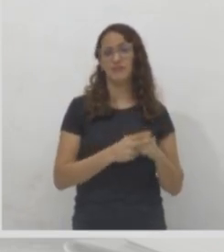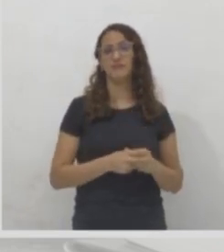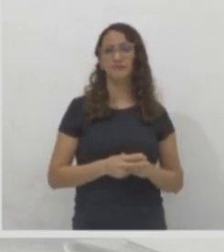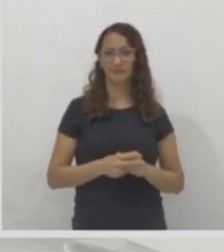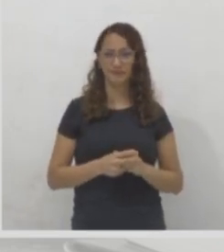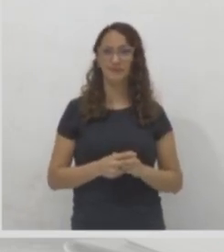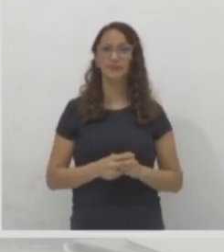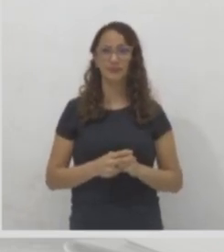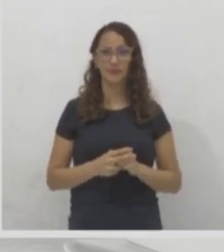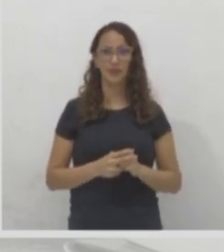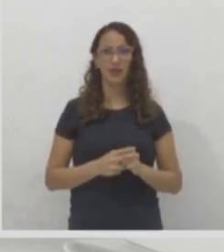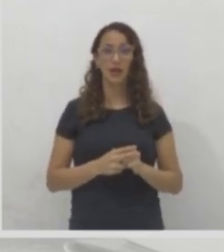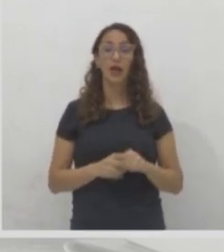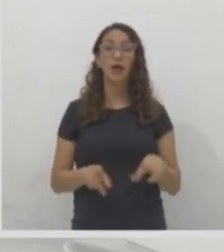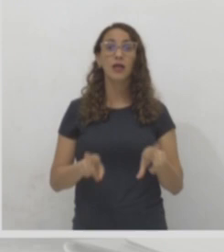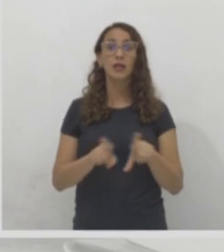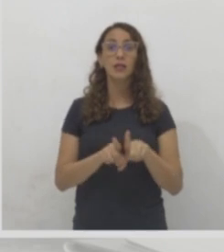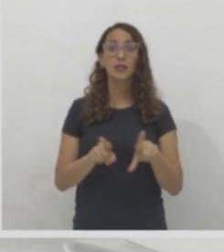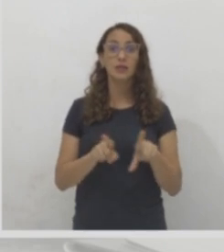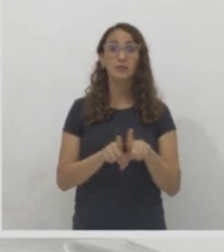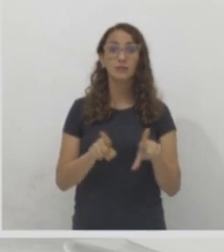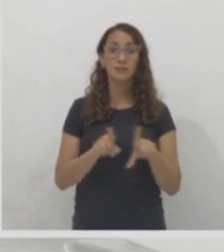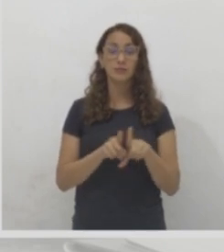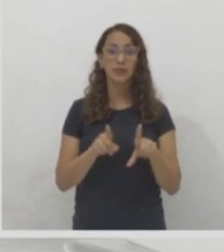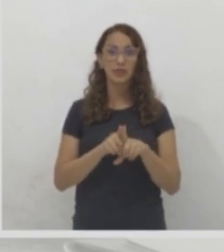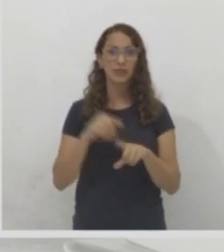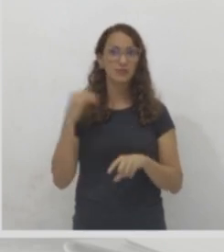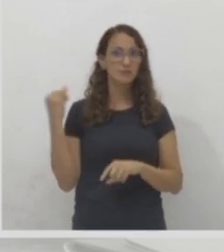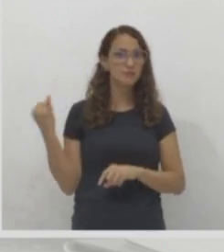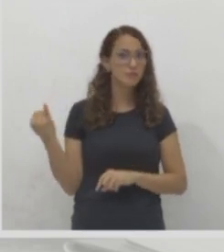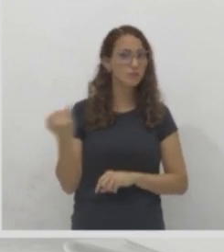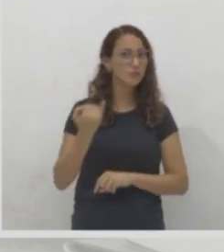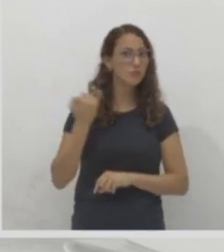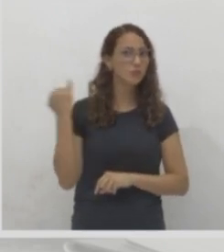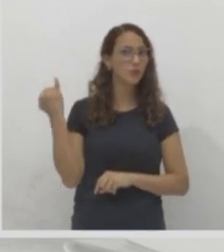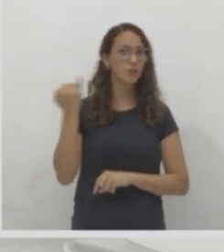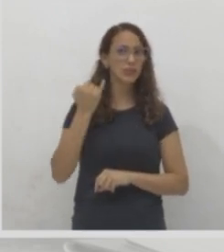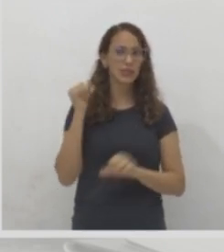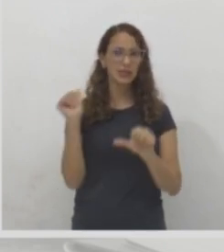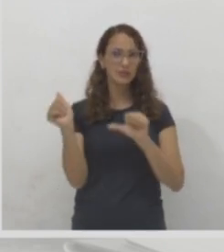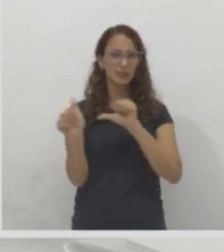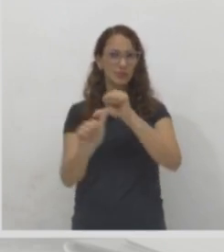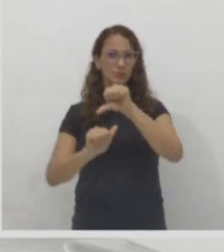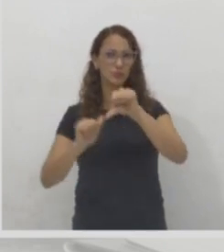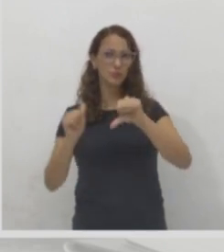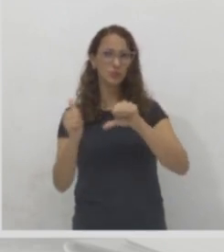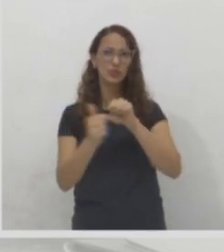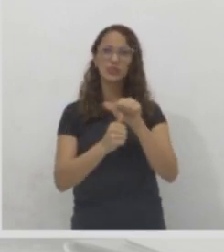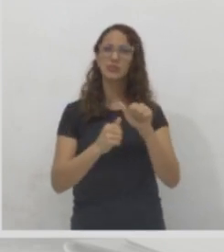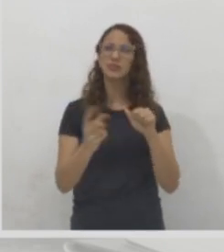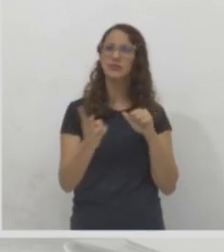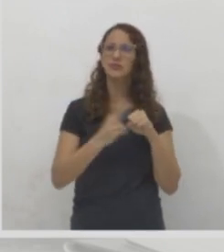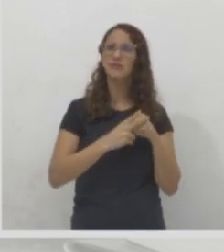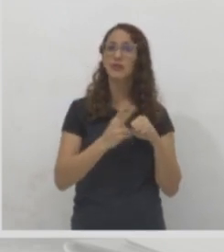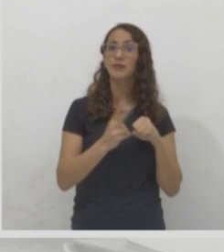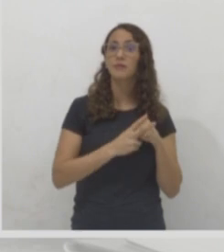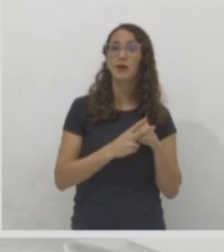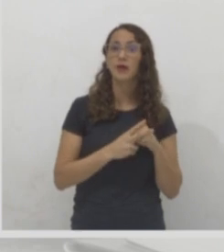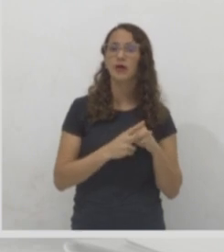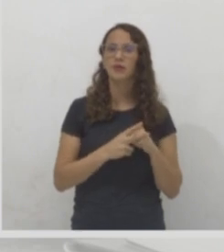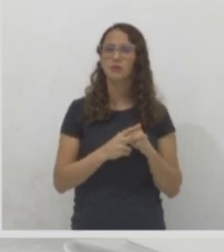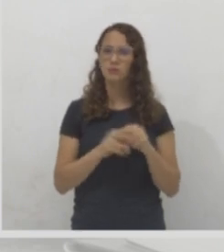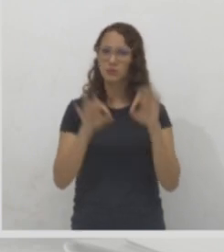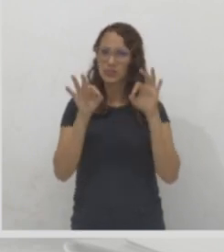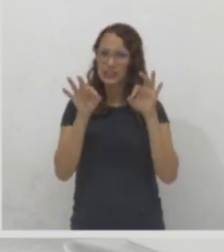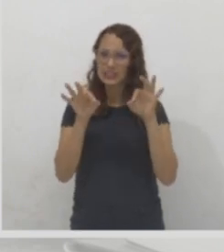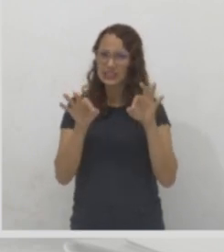E também compreender a relevância da transitividade verbal na precisão